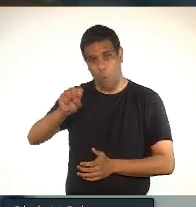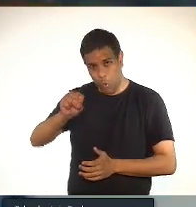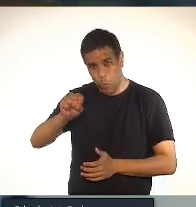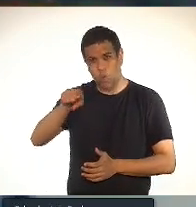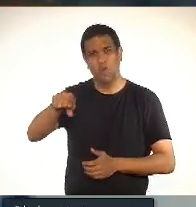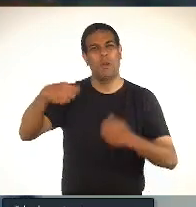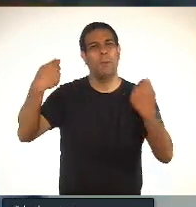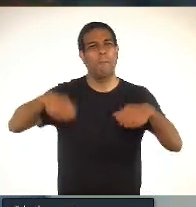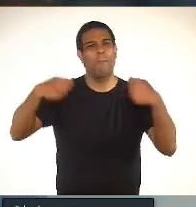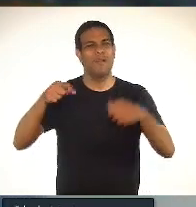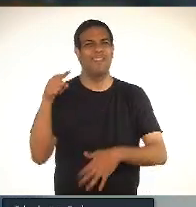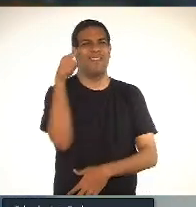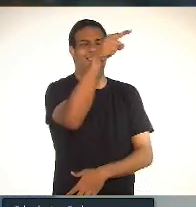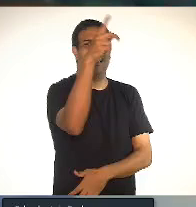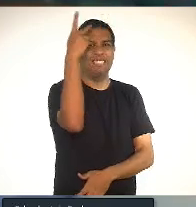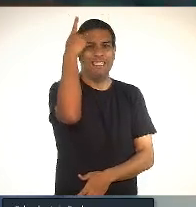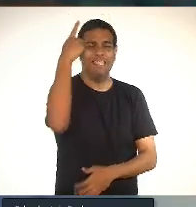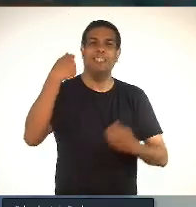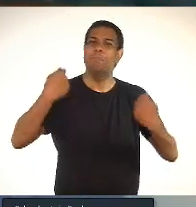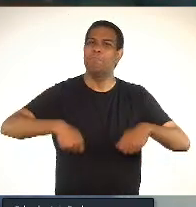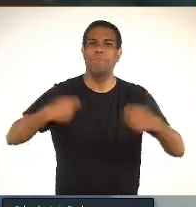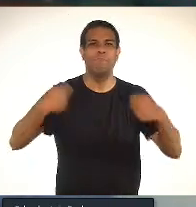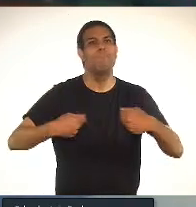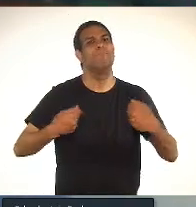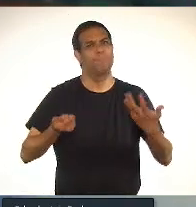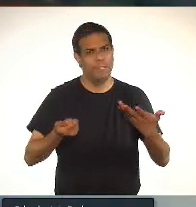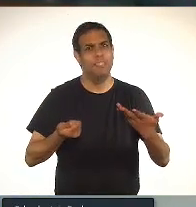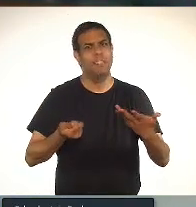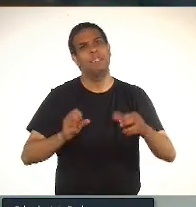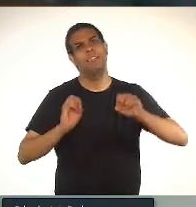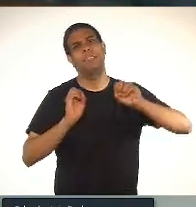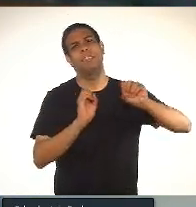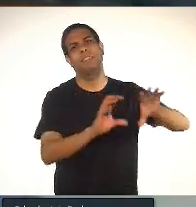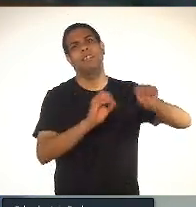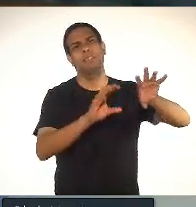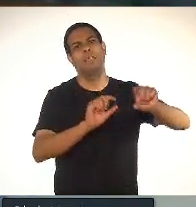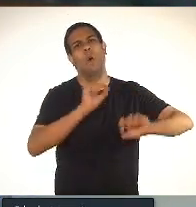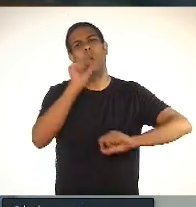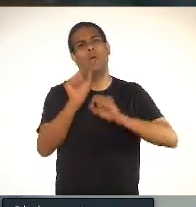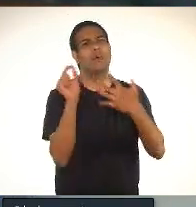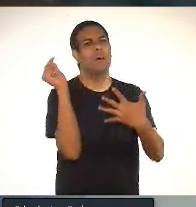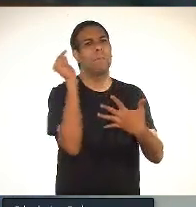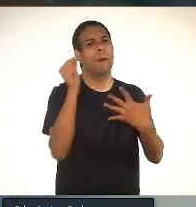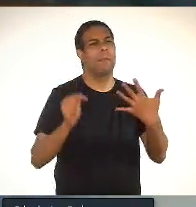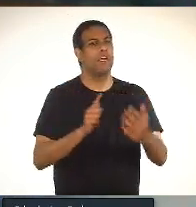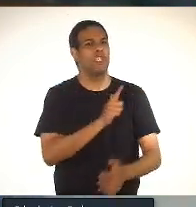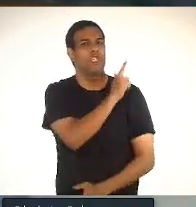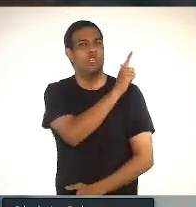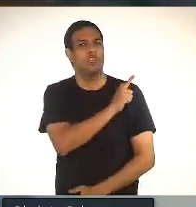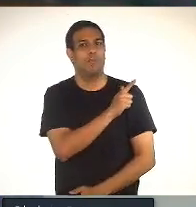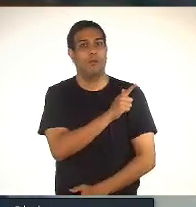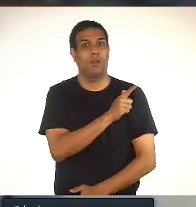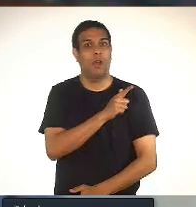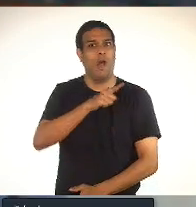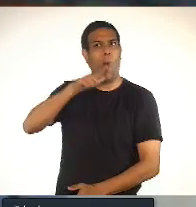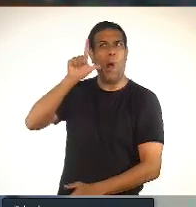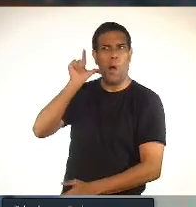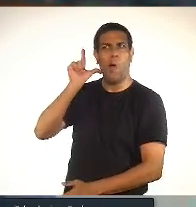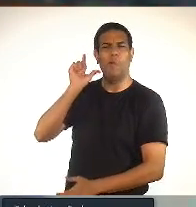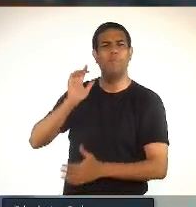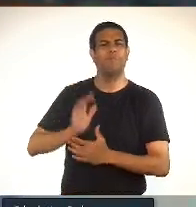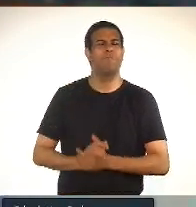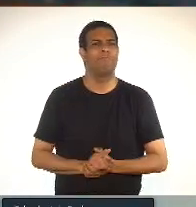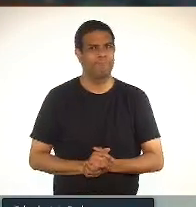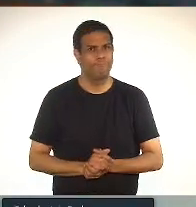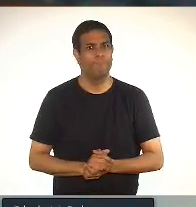precisa de alguns ensinamentos sobre gestão. Porque ontem